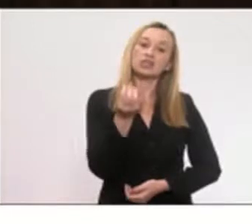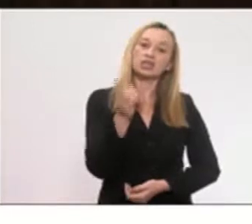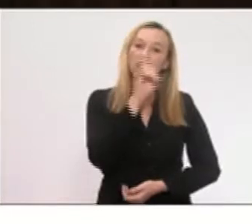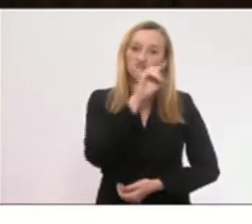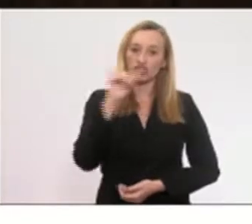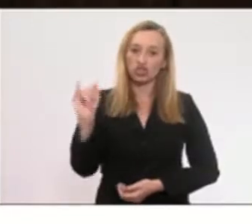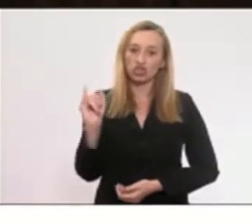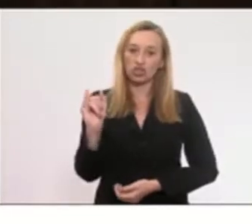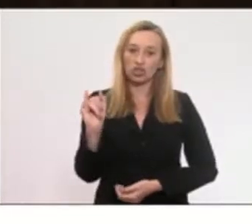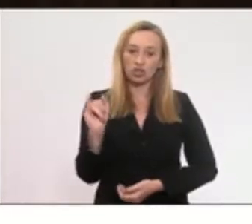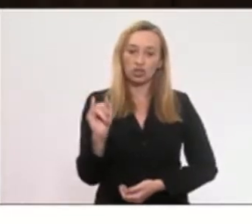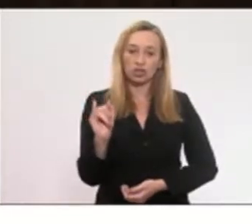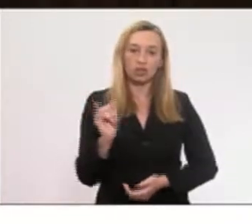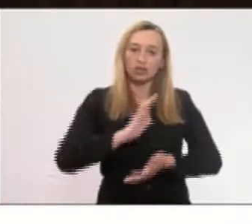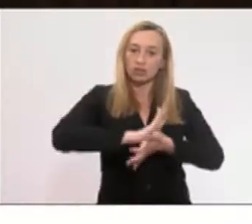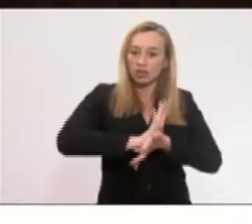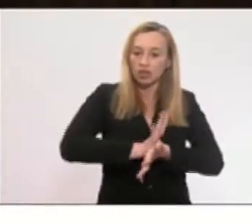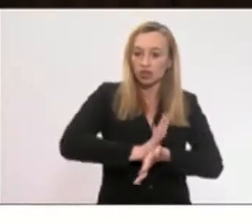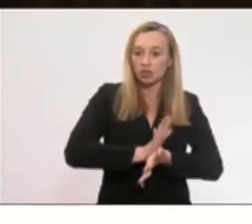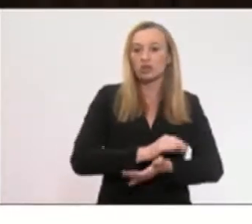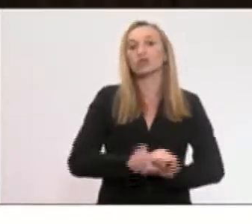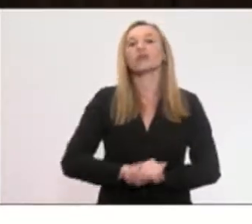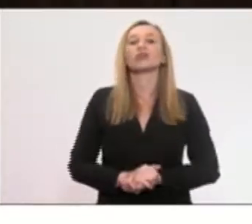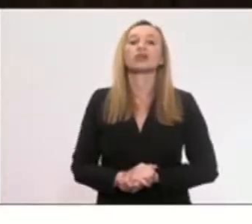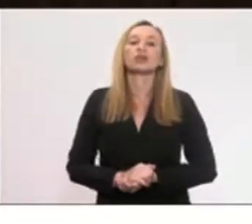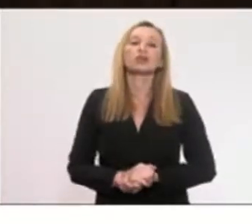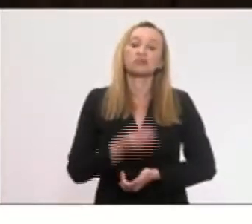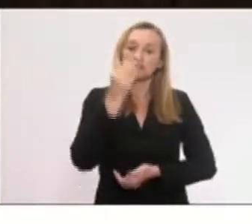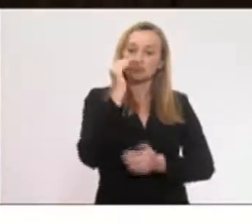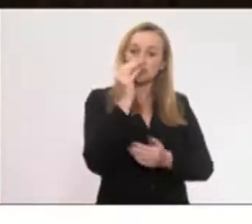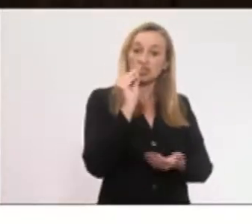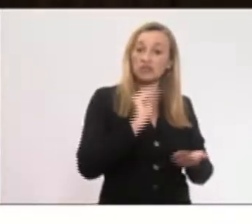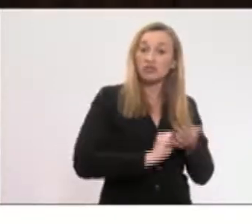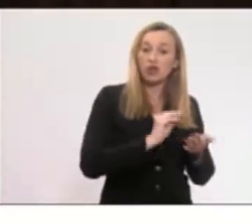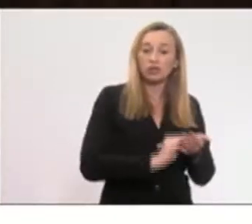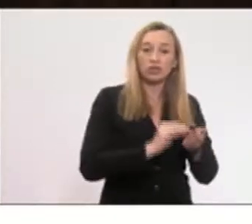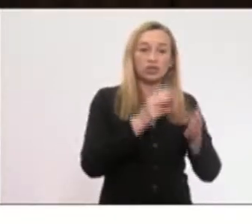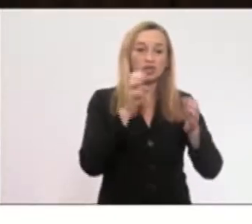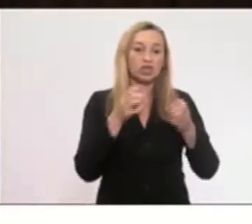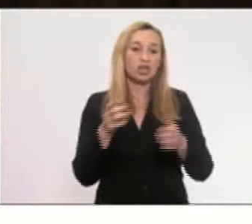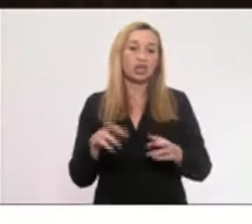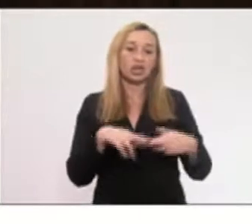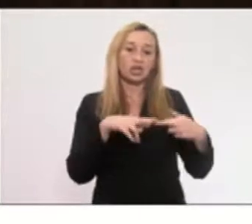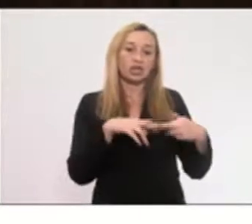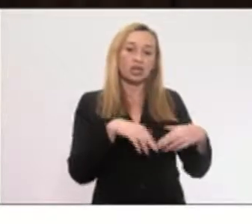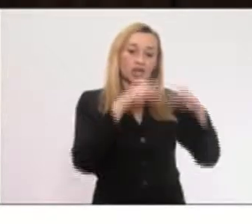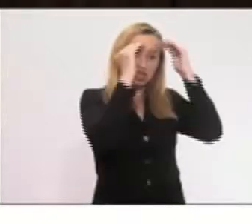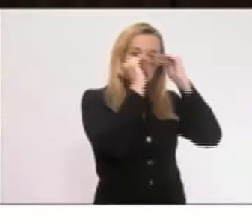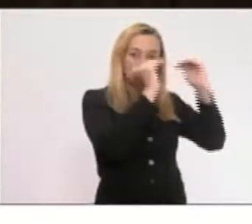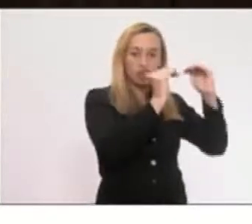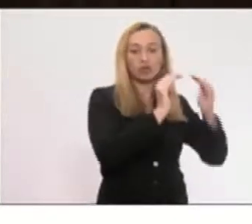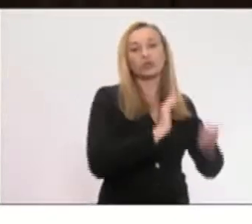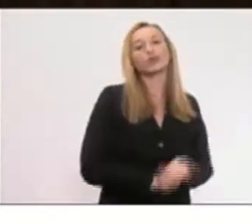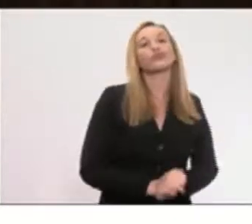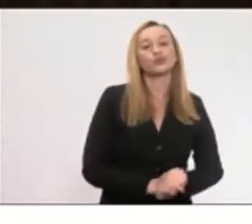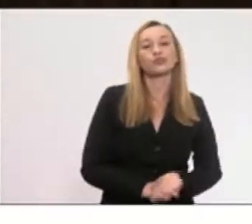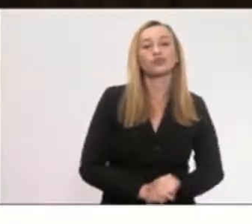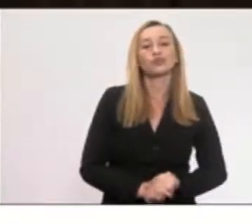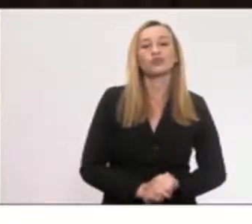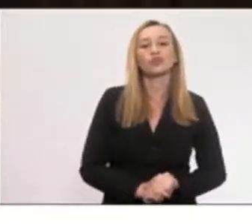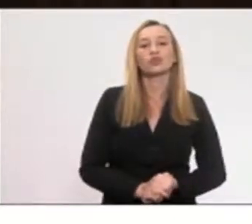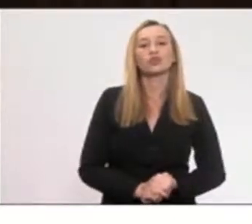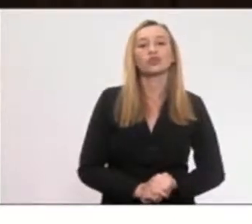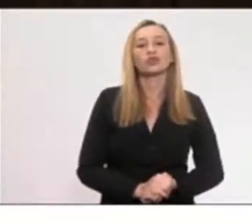dias de destruição, de desrespeito, onde se prioriza o